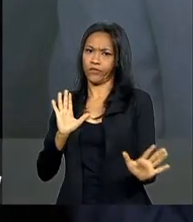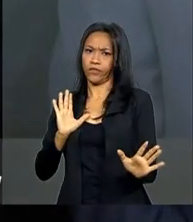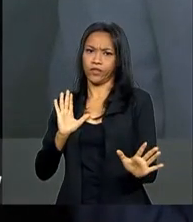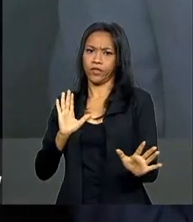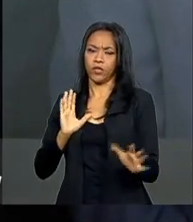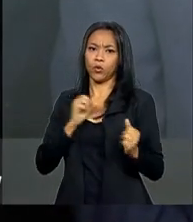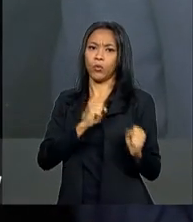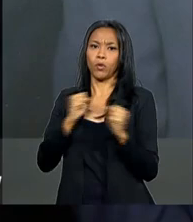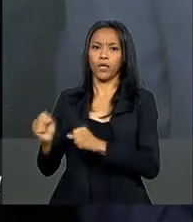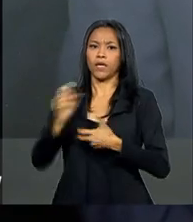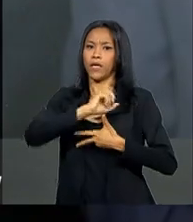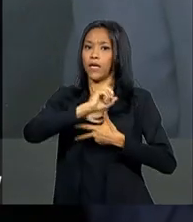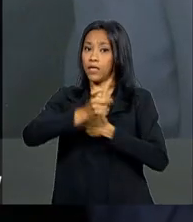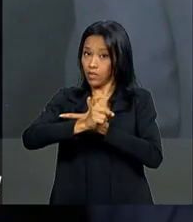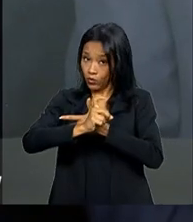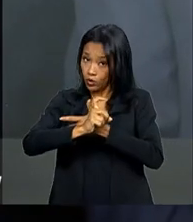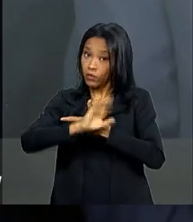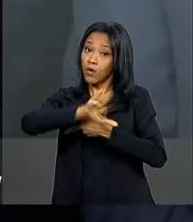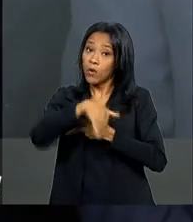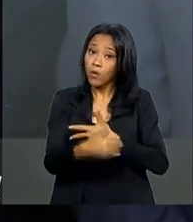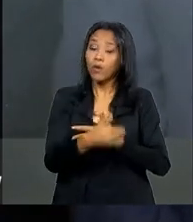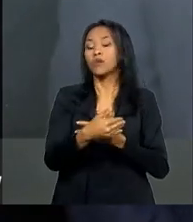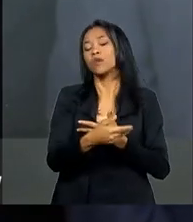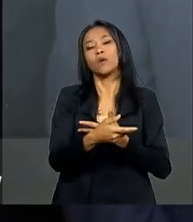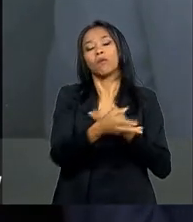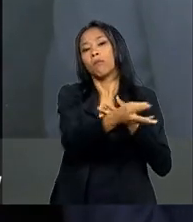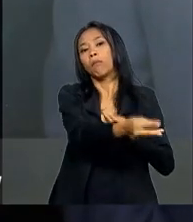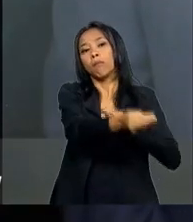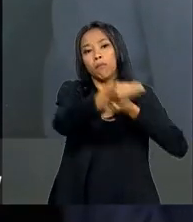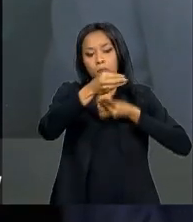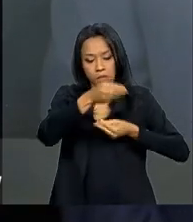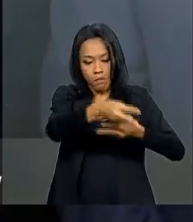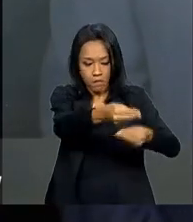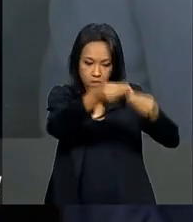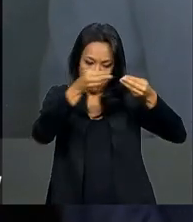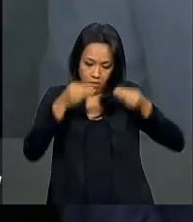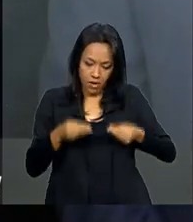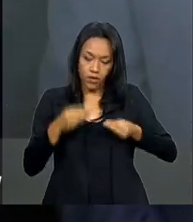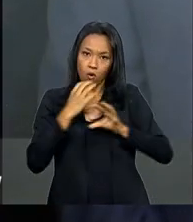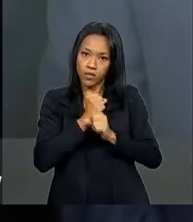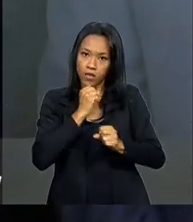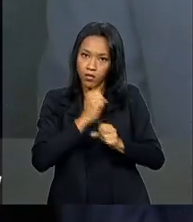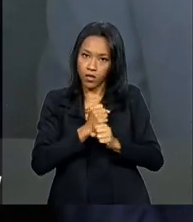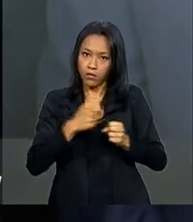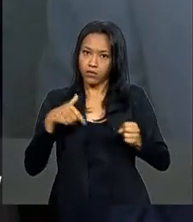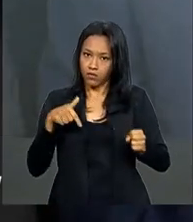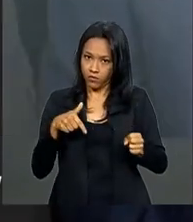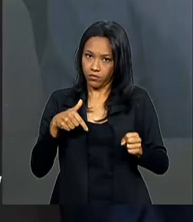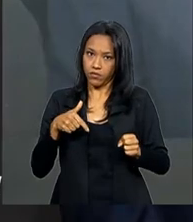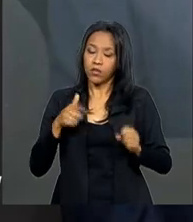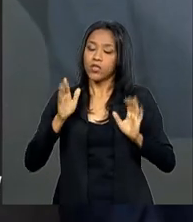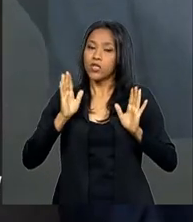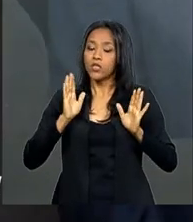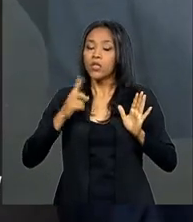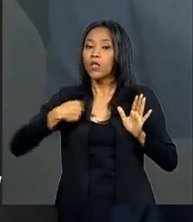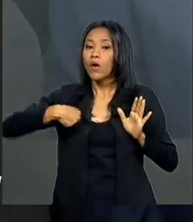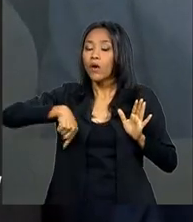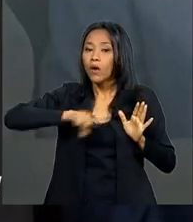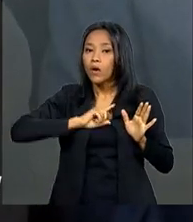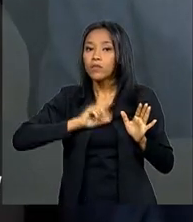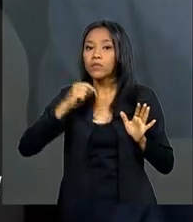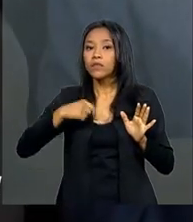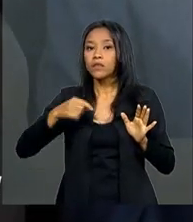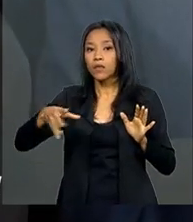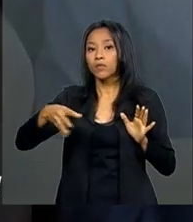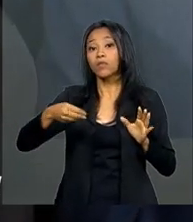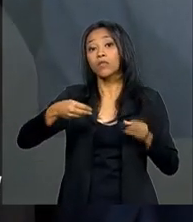claro. Quando eles mandam para nós outros a peça orçamentária, nós temos que remetê-la